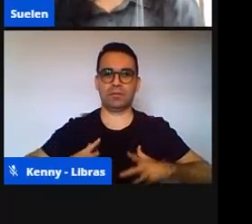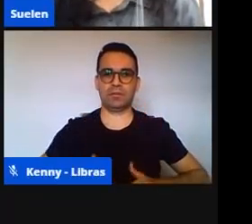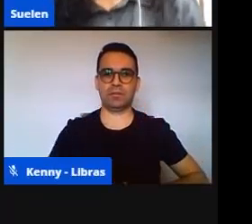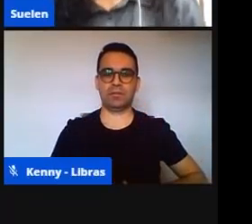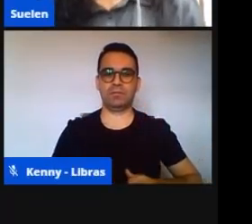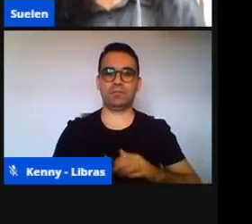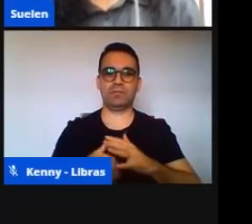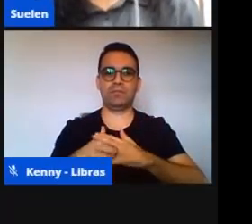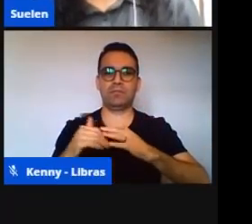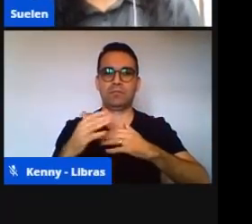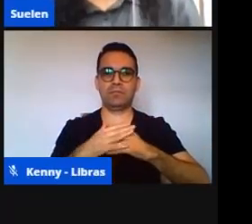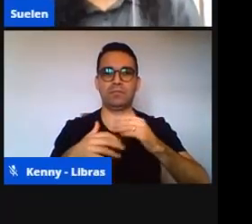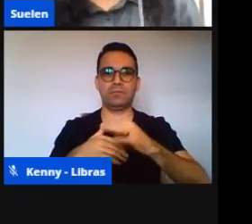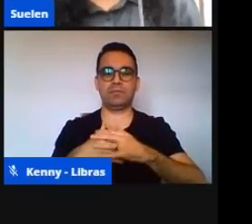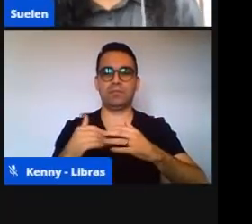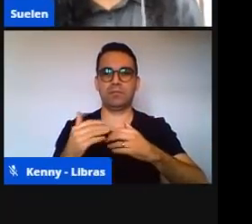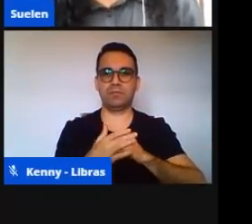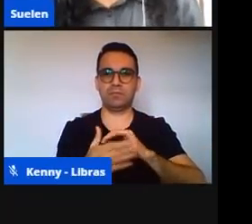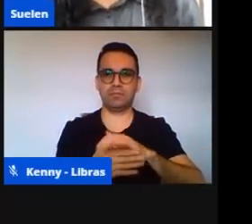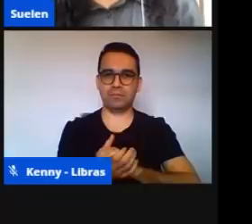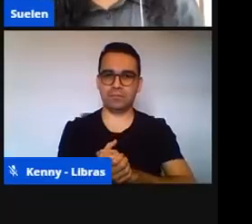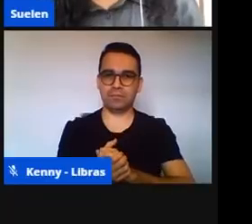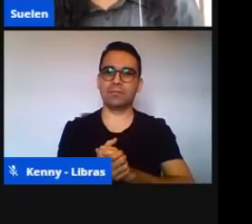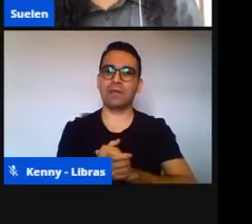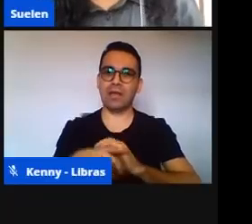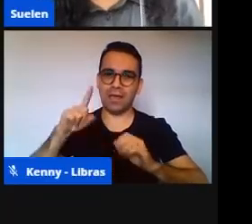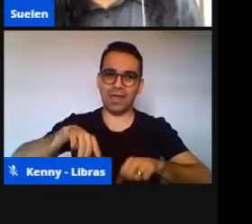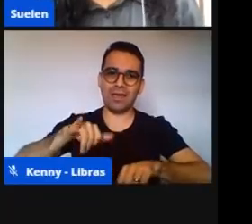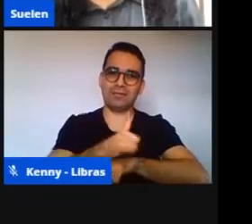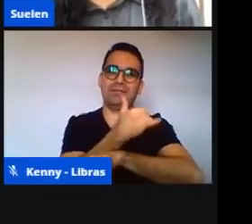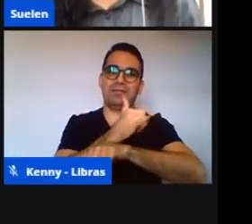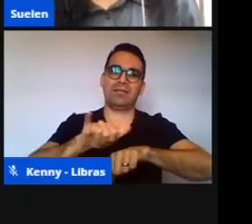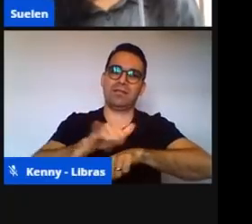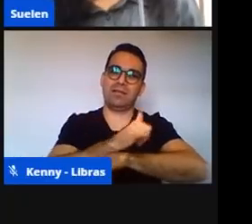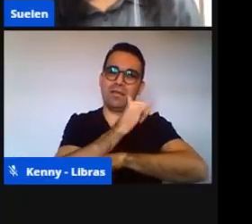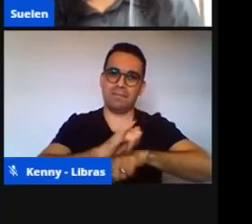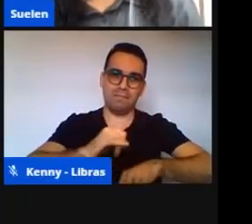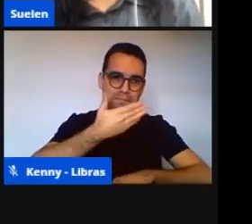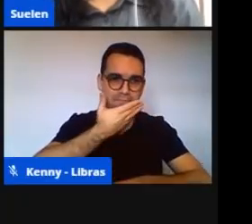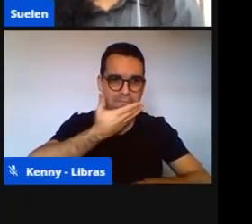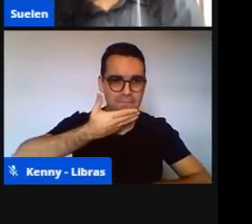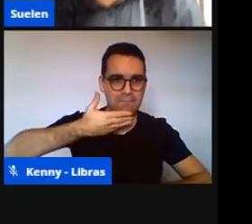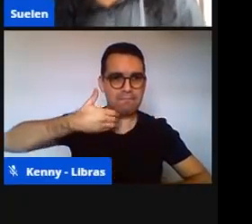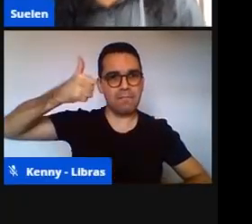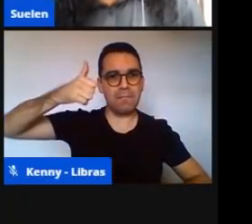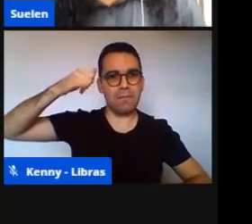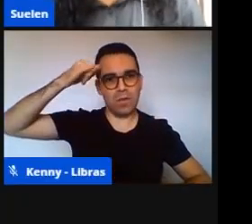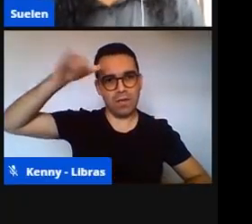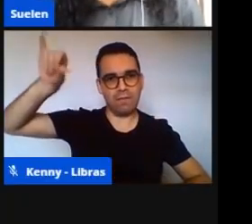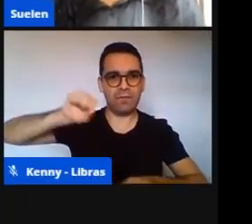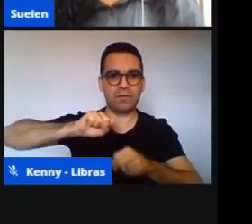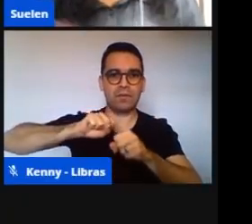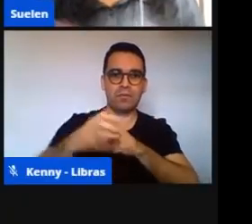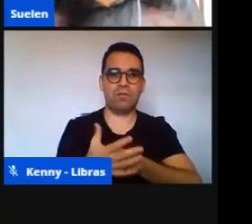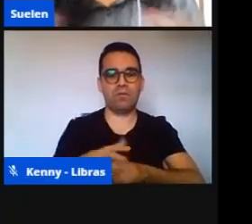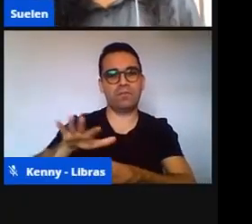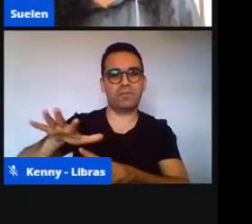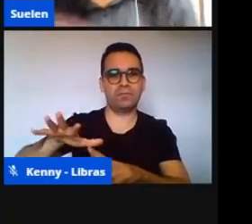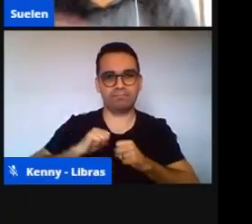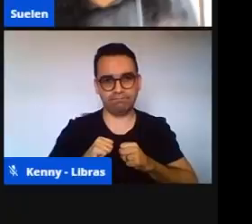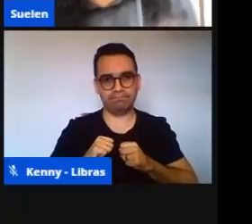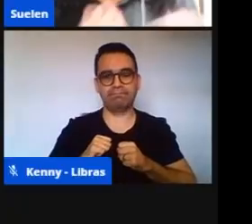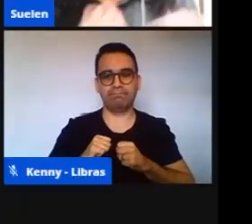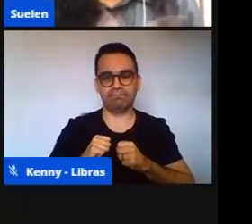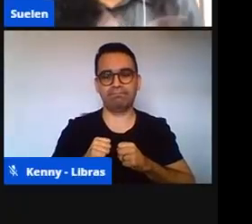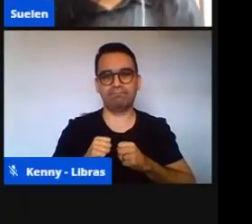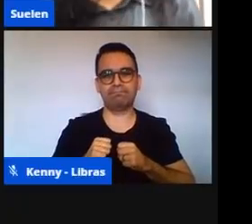transmissão das doenças transmitidas por alimentos e também da Covid. Então, quando iniciou